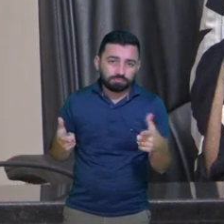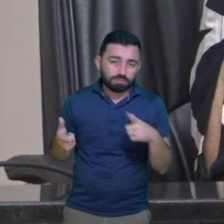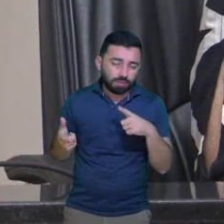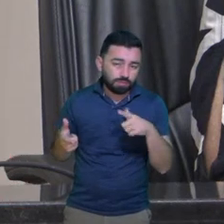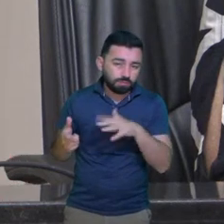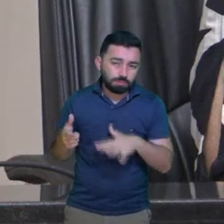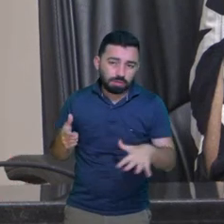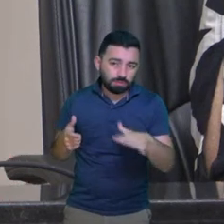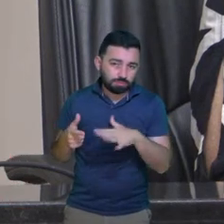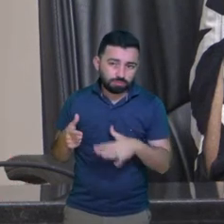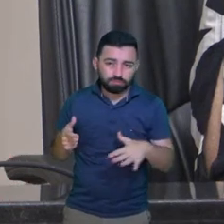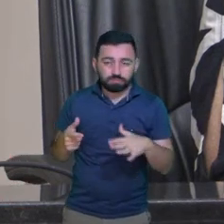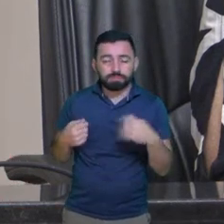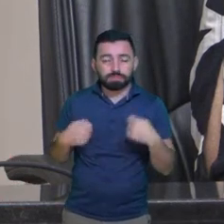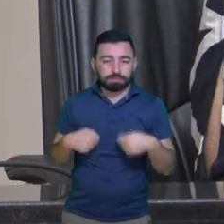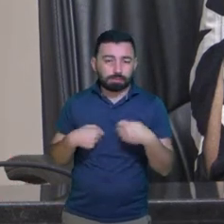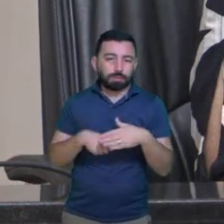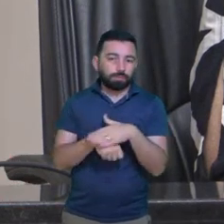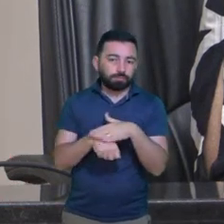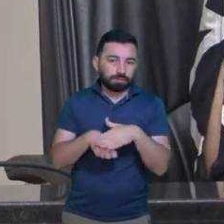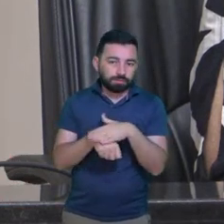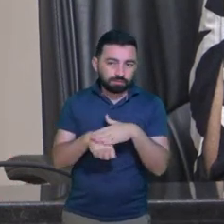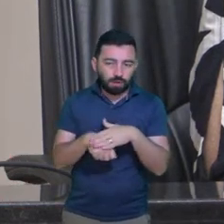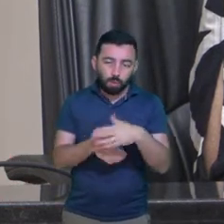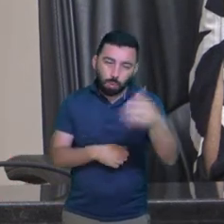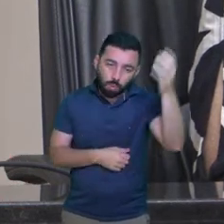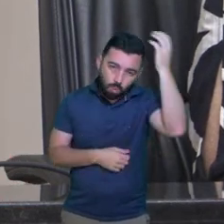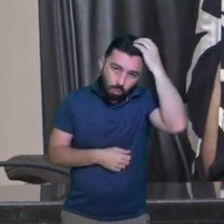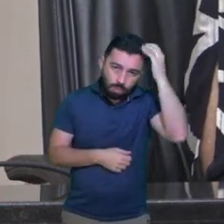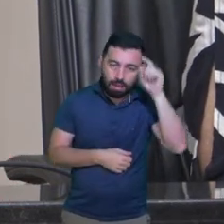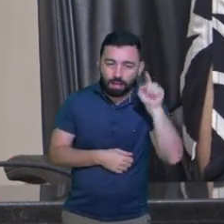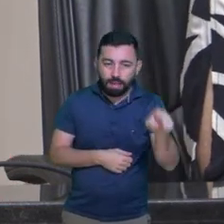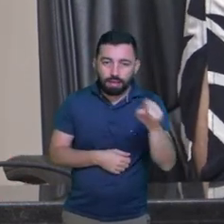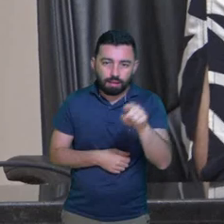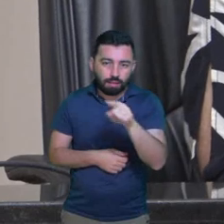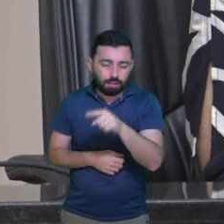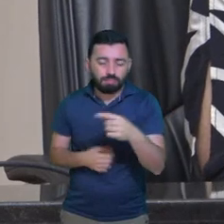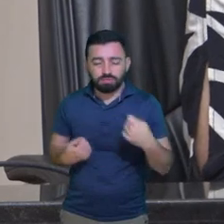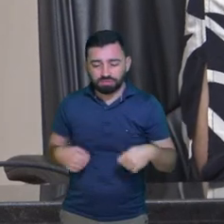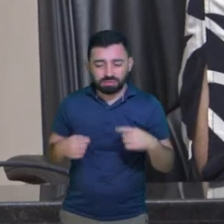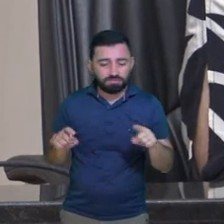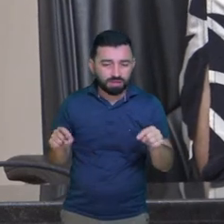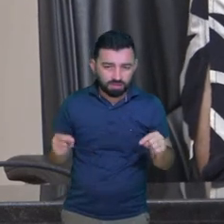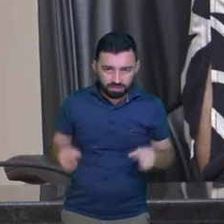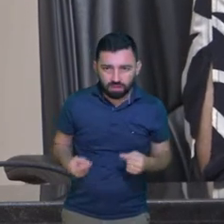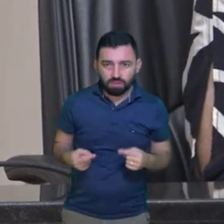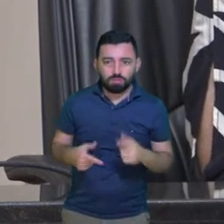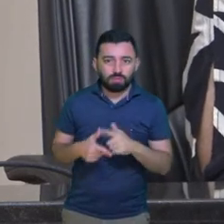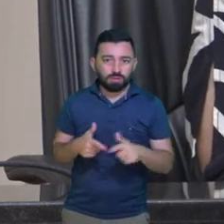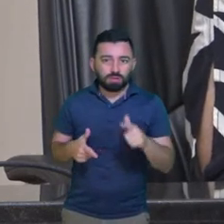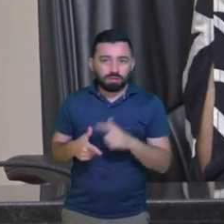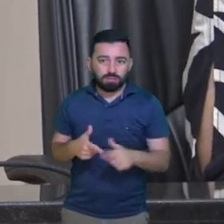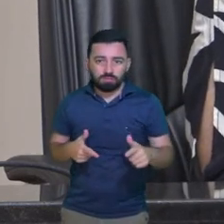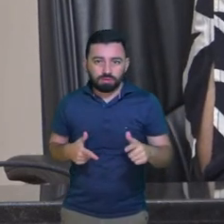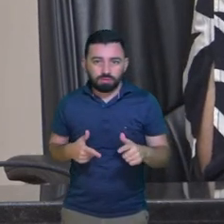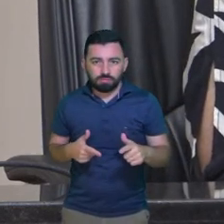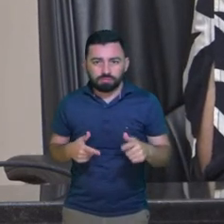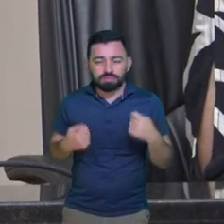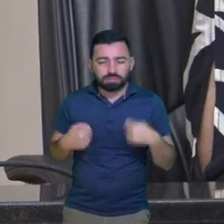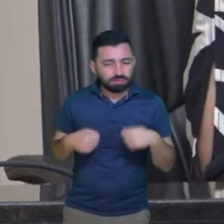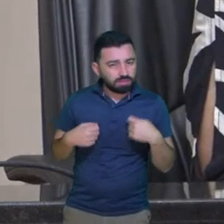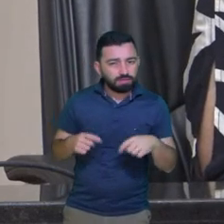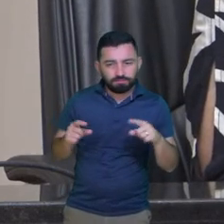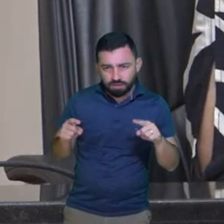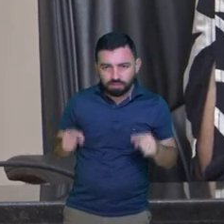nós vamos precisar conversar sobre isso não é culpabilizar mas é enfrentar o problema problema não é encontrar a culpa mas é enfrentar o problema e tentar